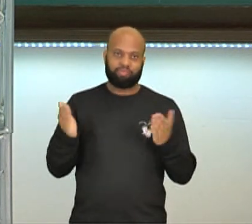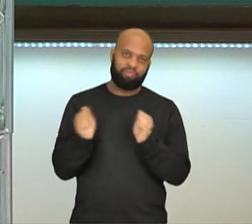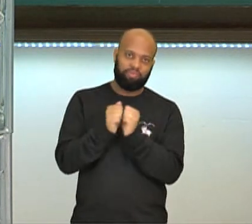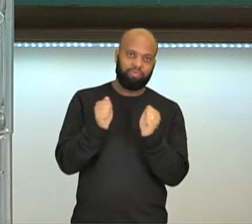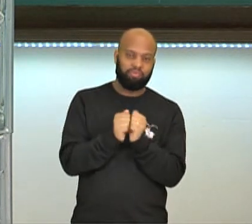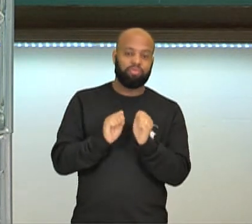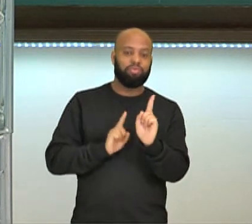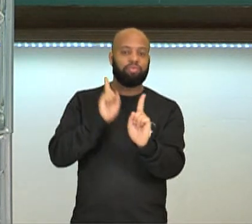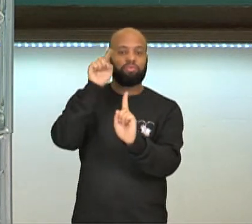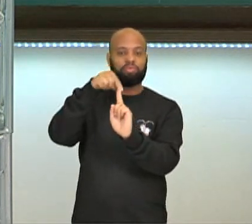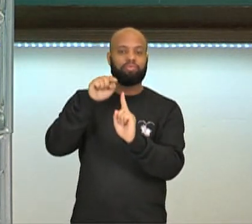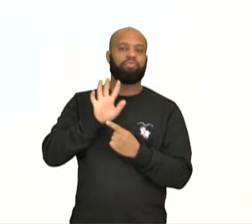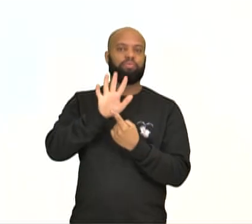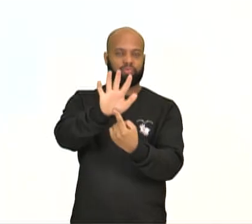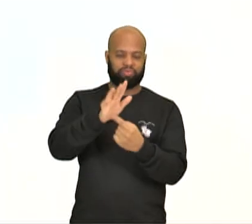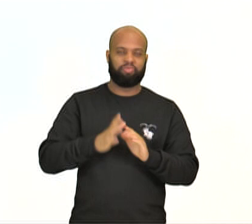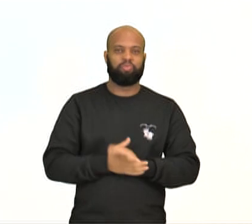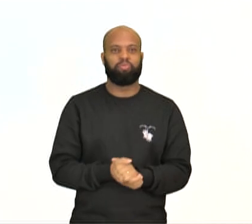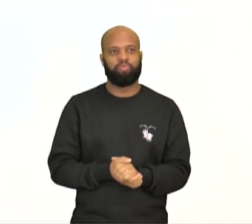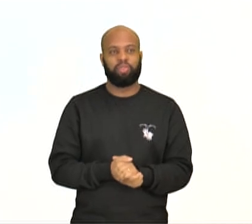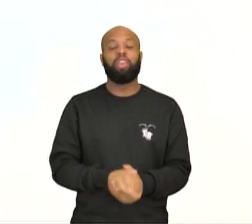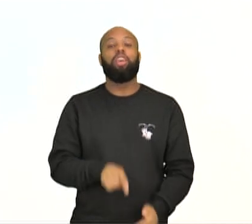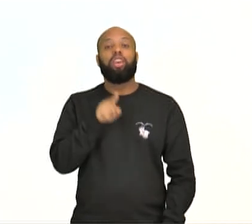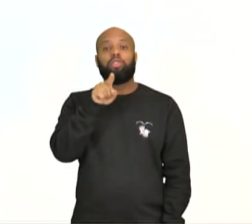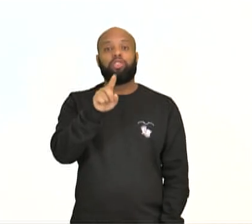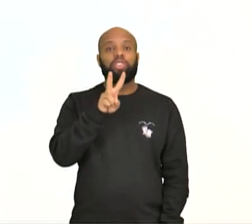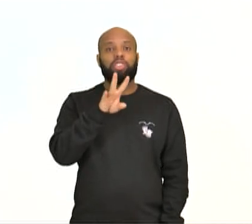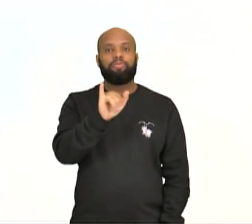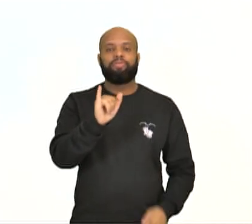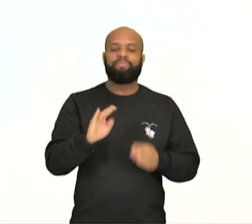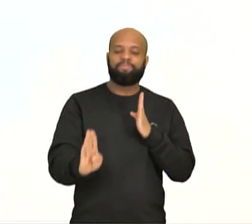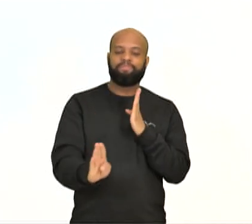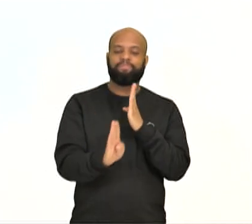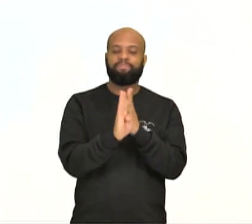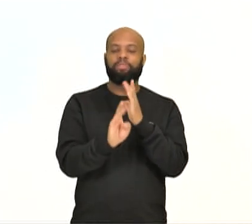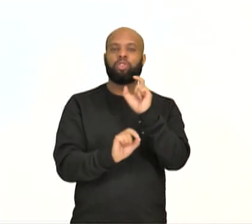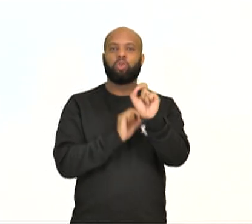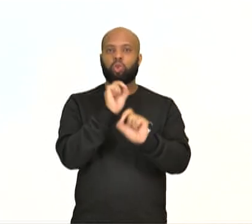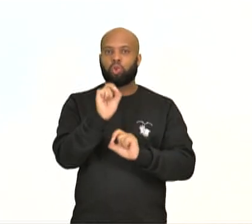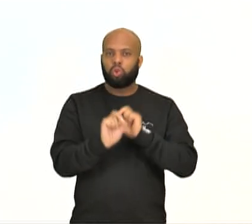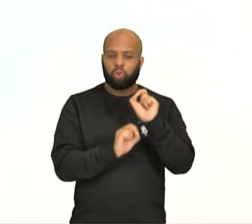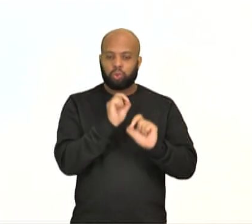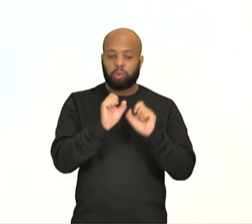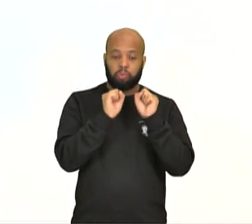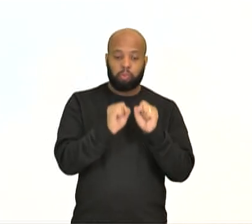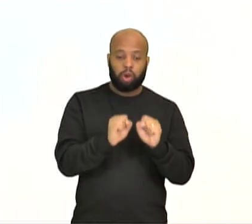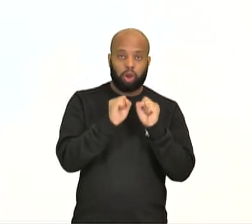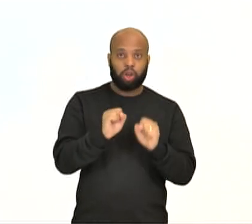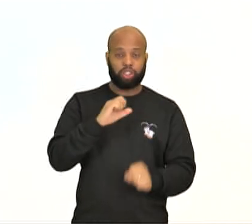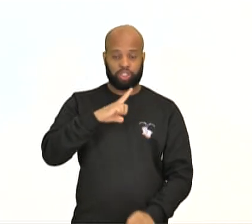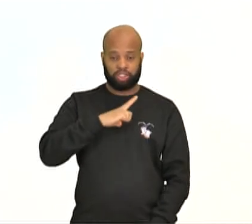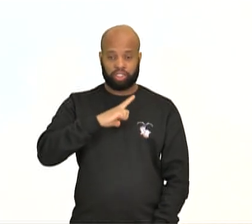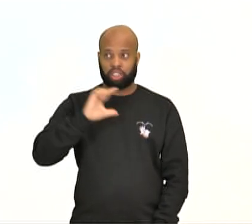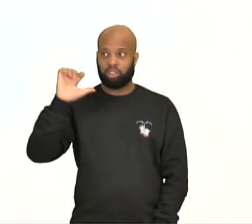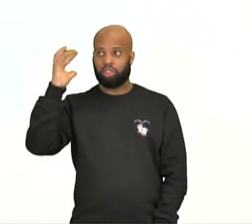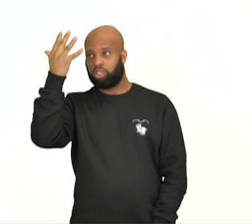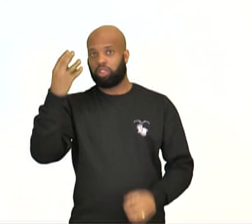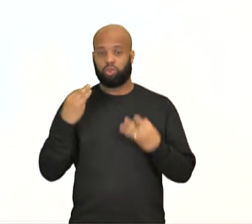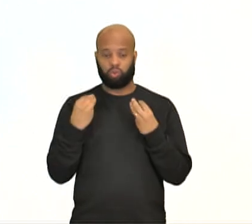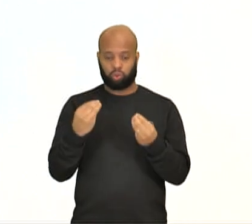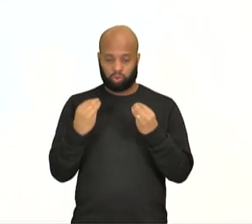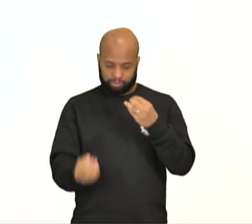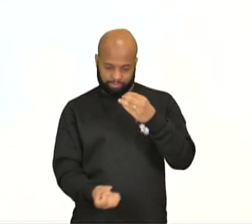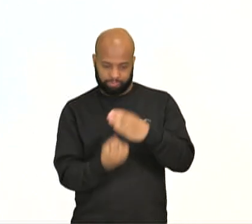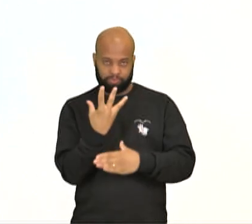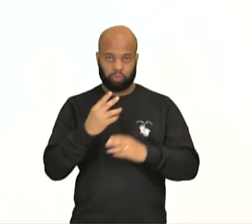vocês o objetivo de nossa aula. Identificar as hipóteses científicas sobre o surgimento da espécie humana e